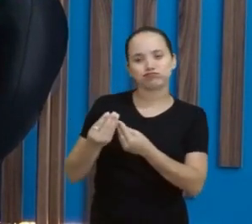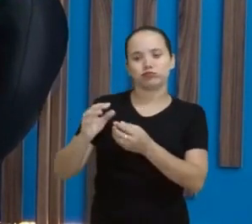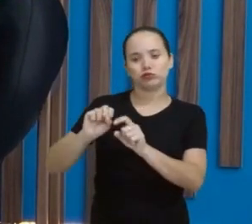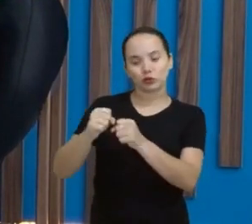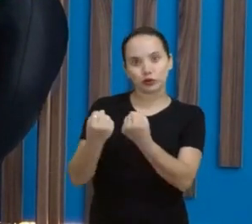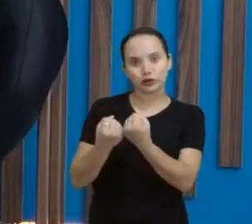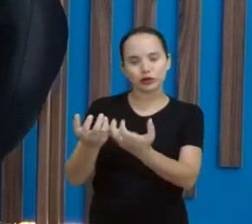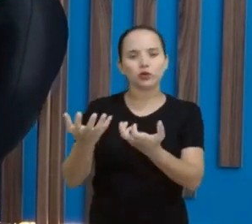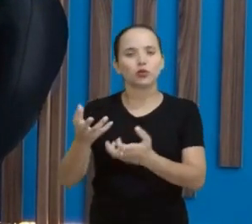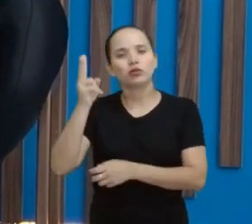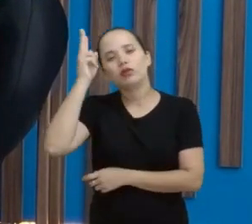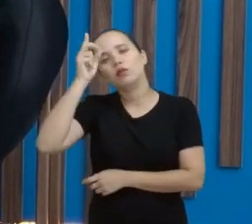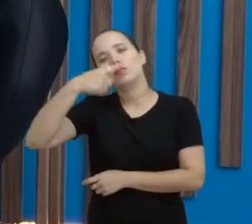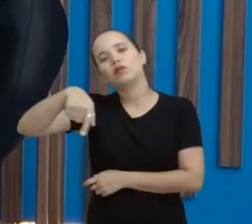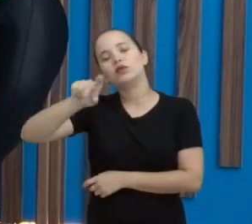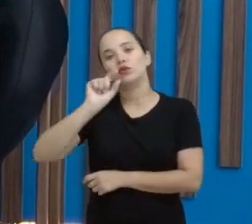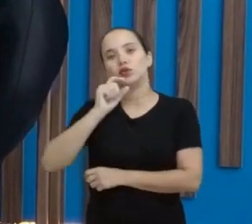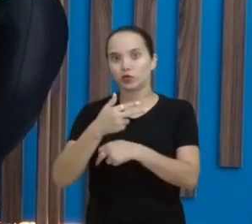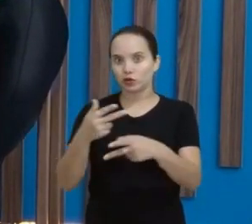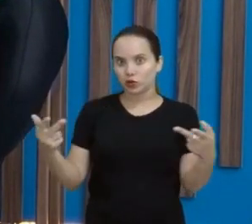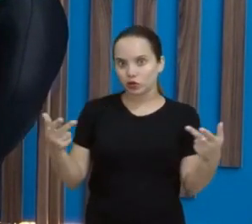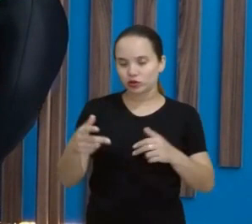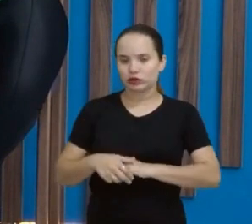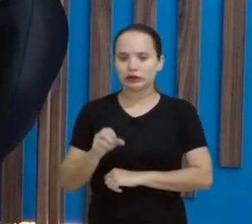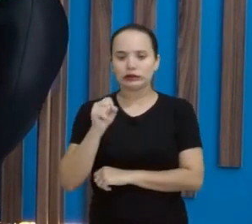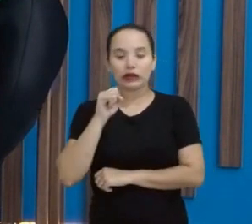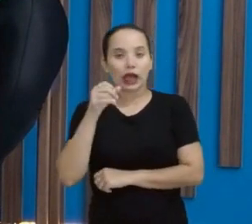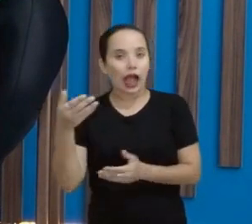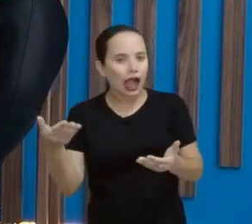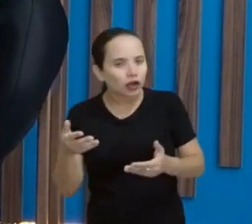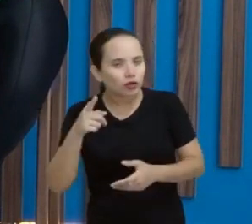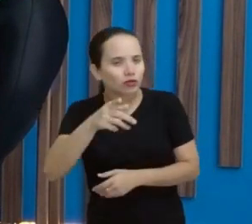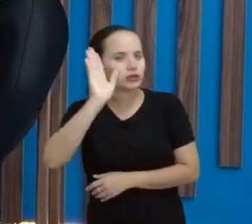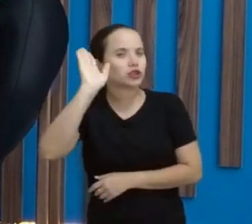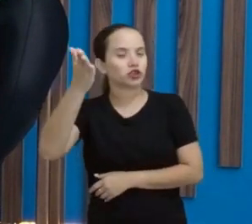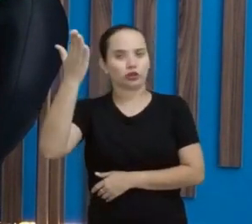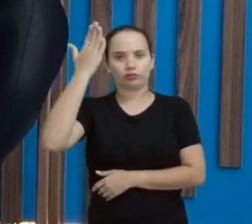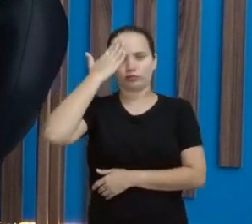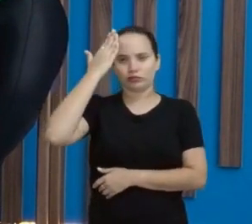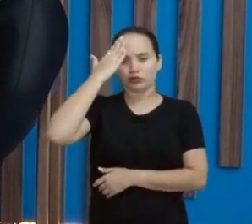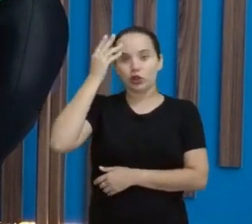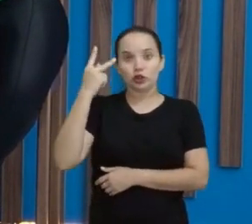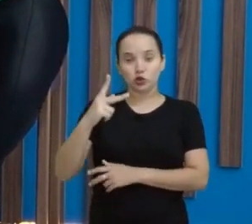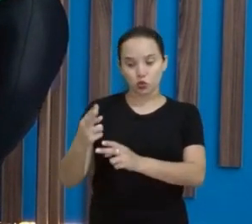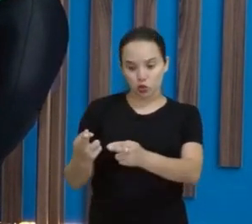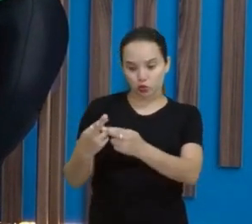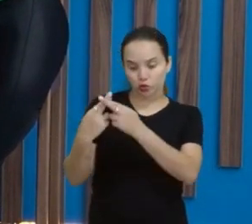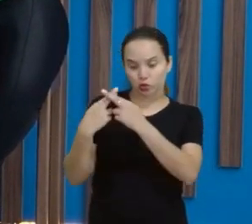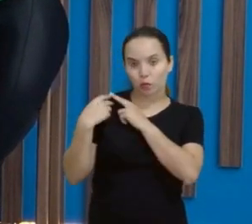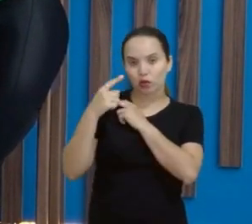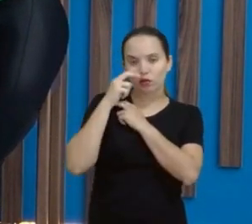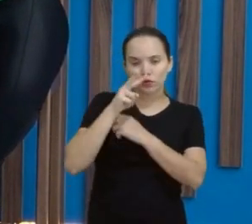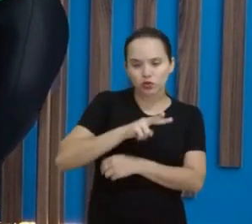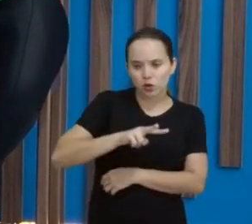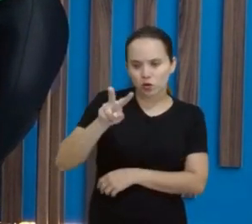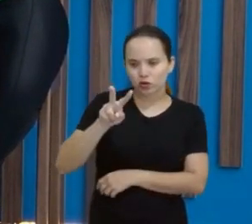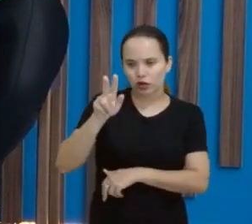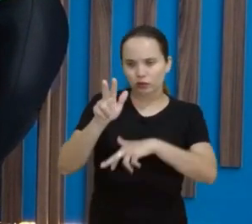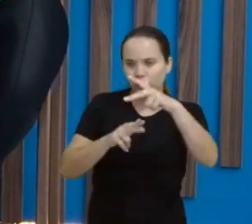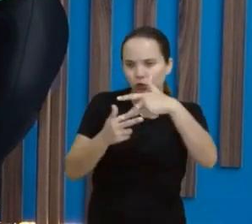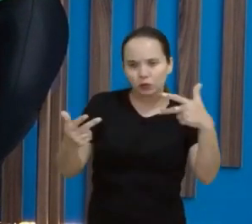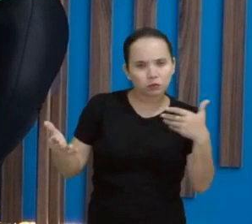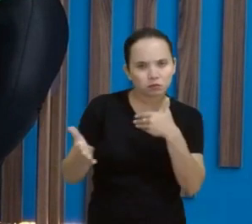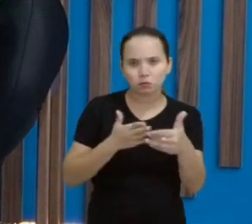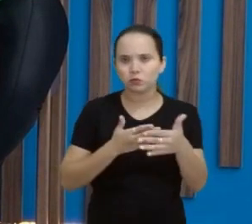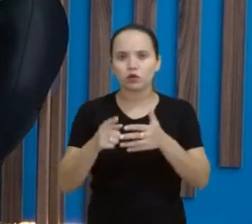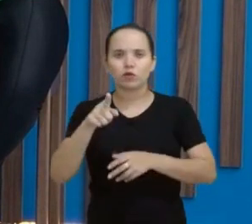também, que sabendo disso agora, a sua responsabilidade sempre é olhar para algo e ter um